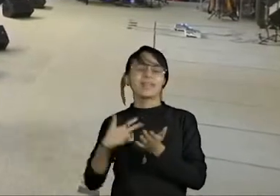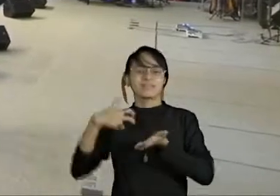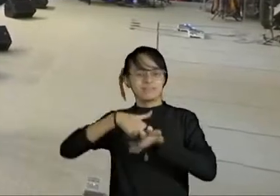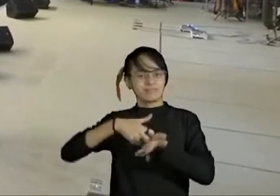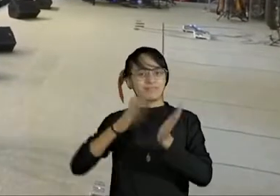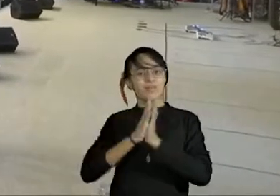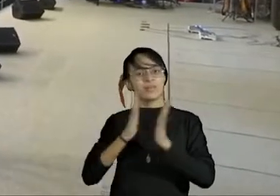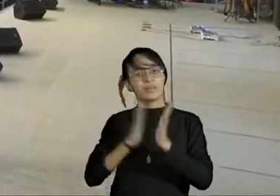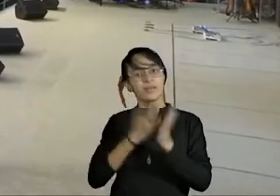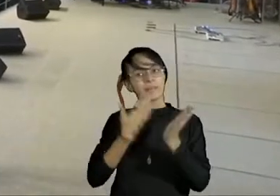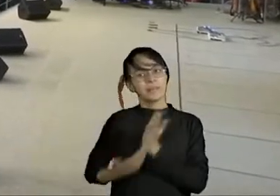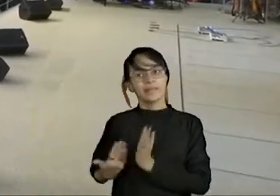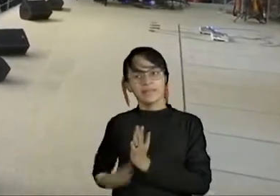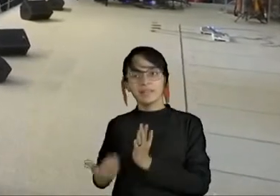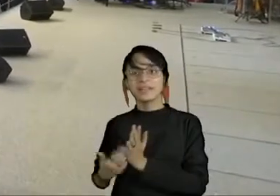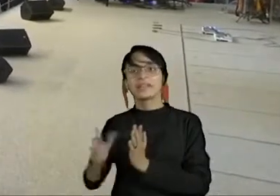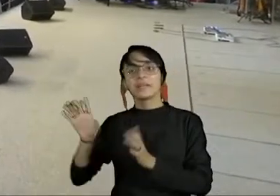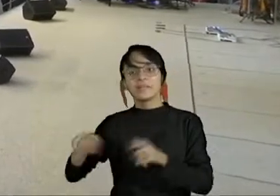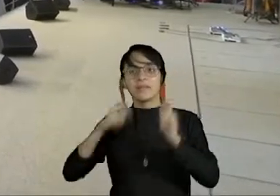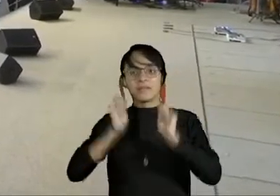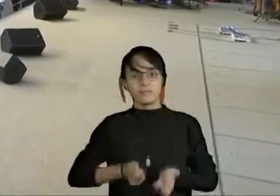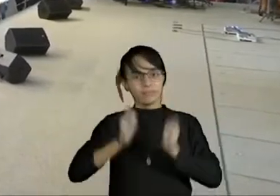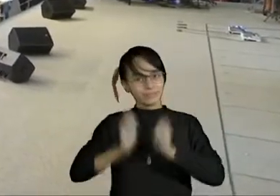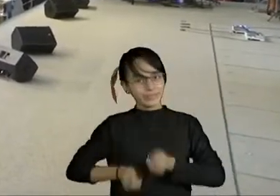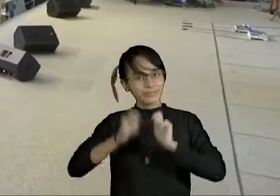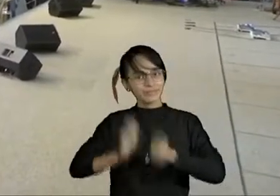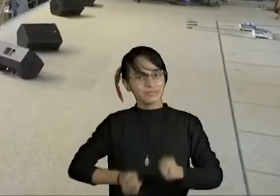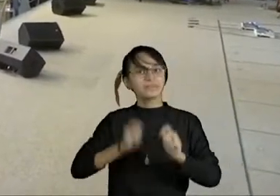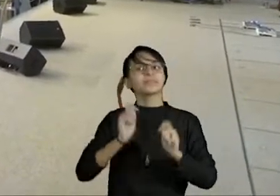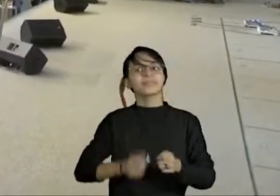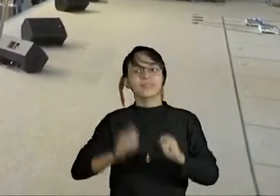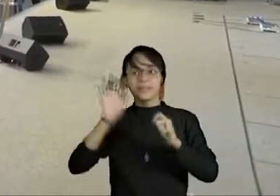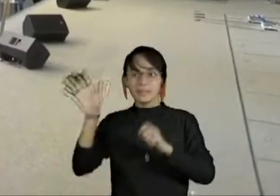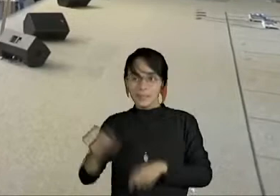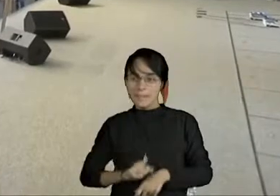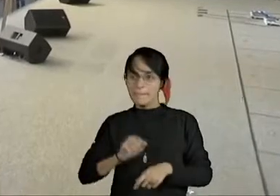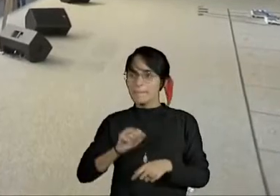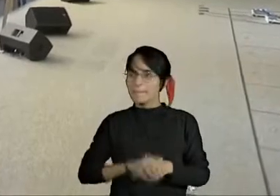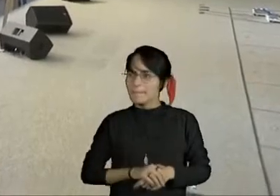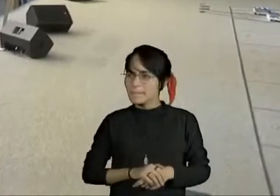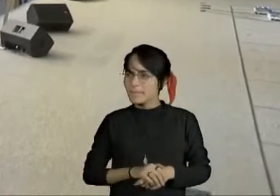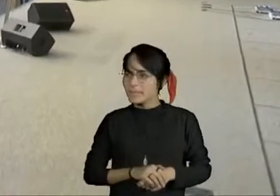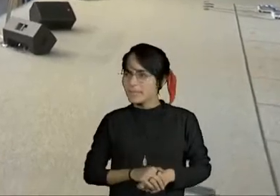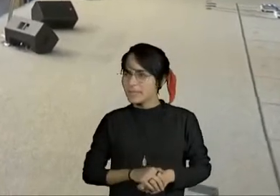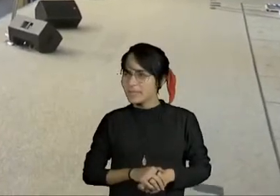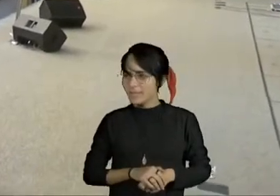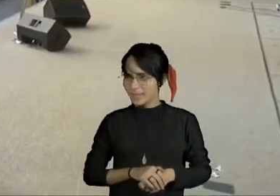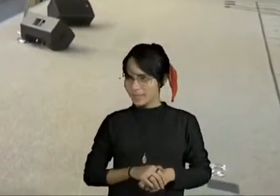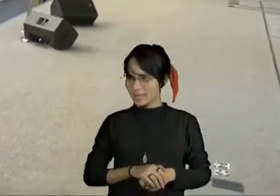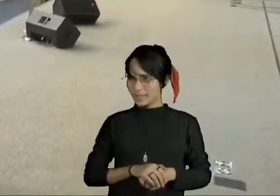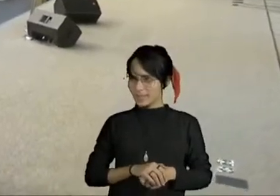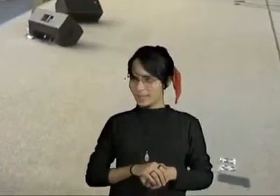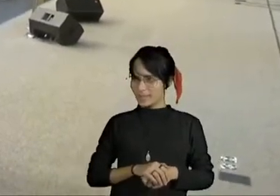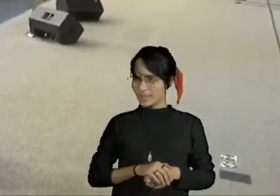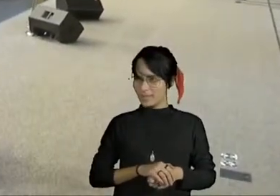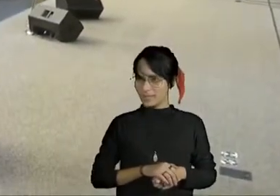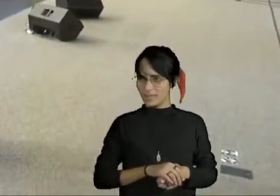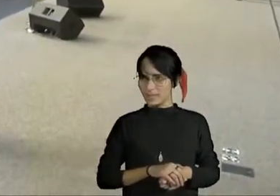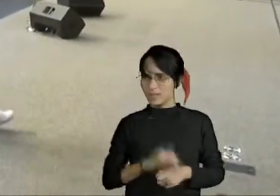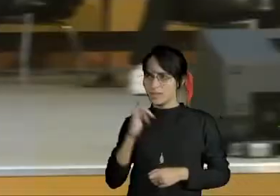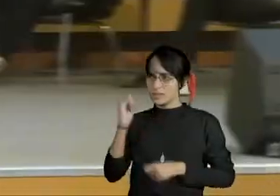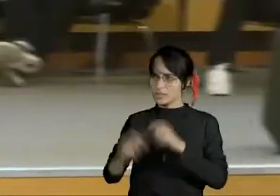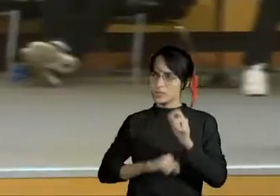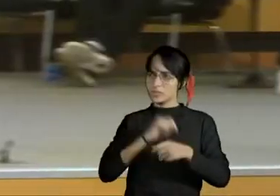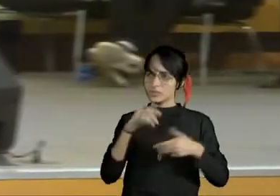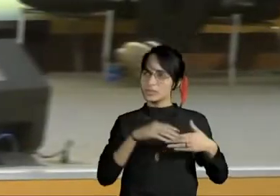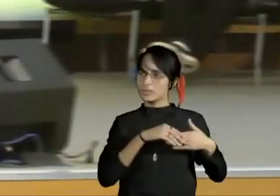ela pega a charrete, ela pega o moço o moço da casa, o servo, e ela diz assim para ele: